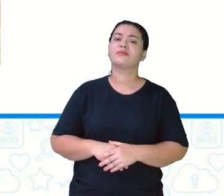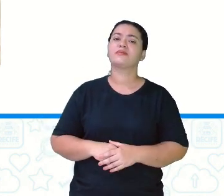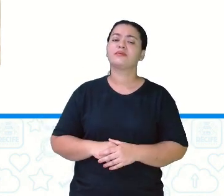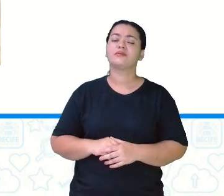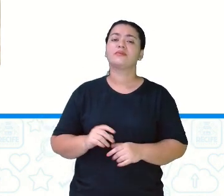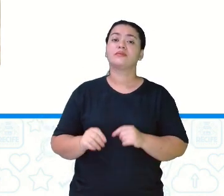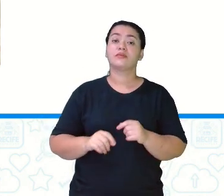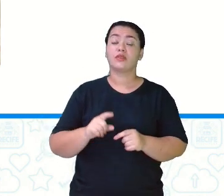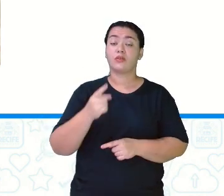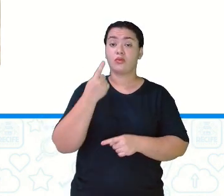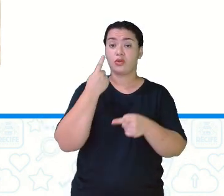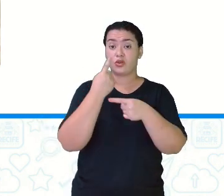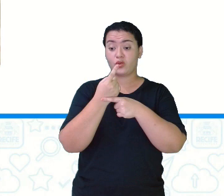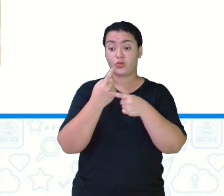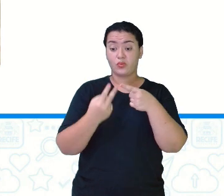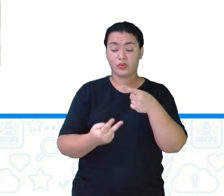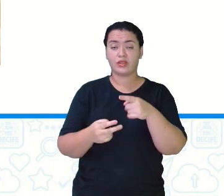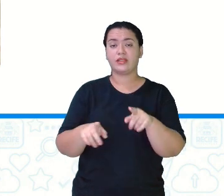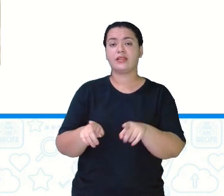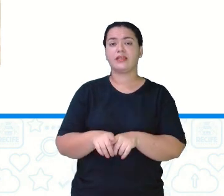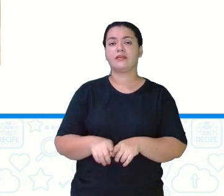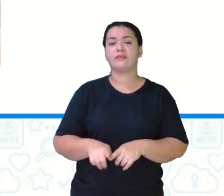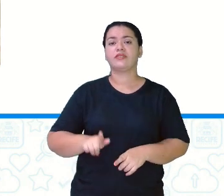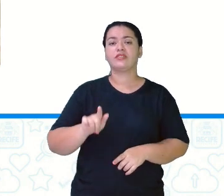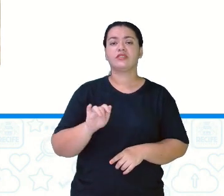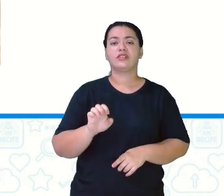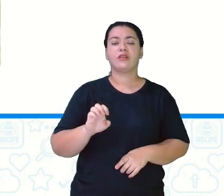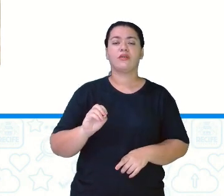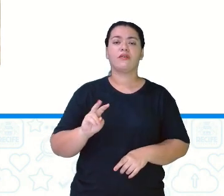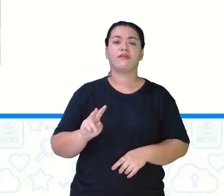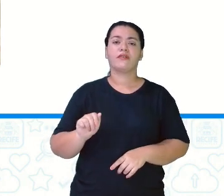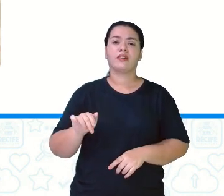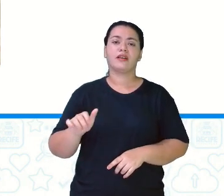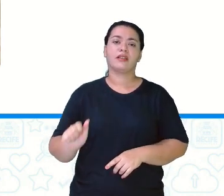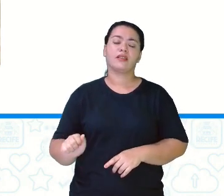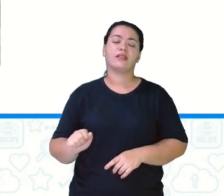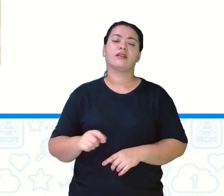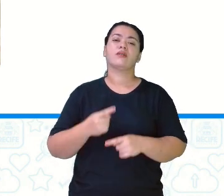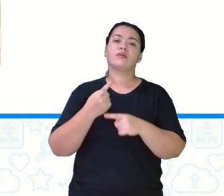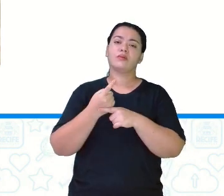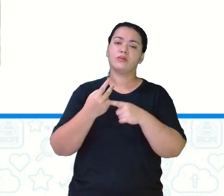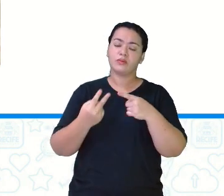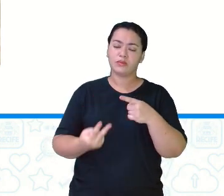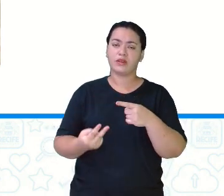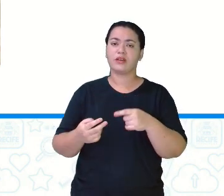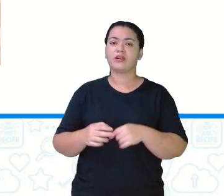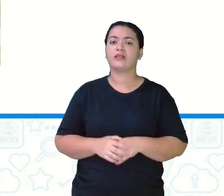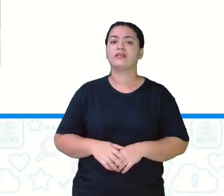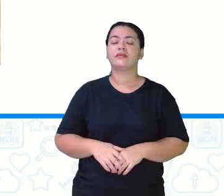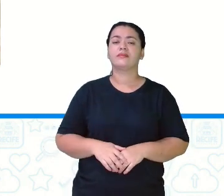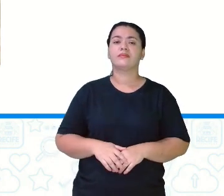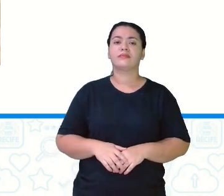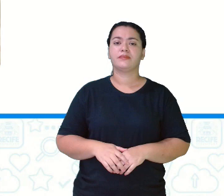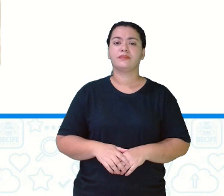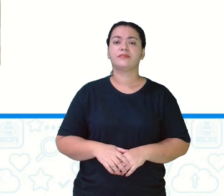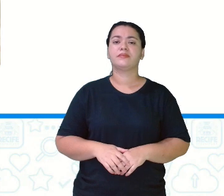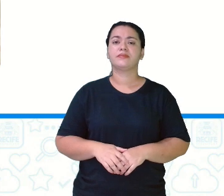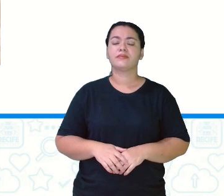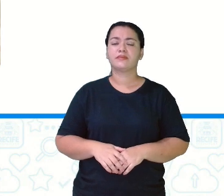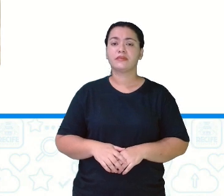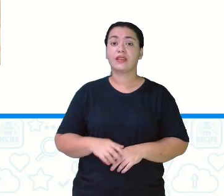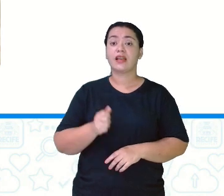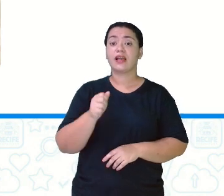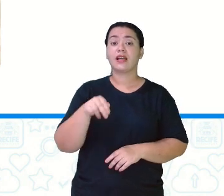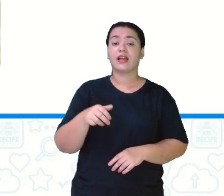ele colocou um meio, a Giovana colocou só o número 2, o Jaziel colocou 1/2, um meio, e o Caio repetiu novamente.